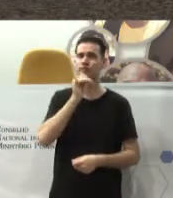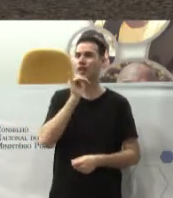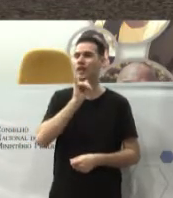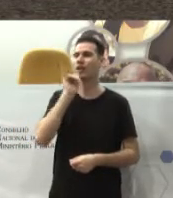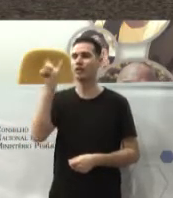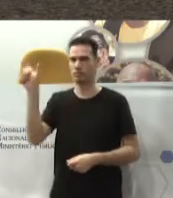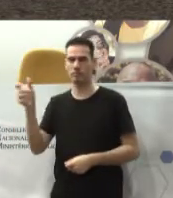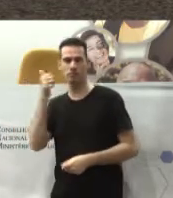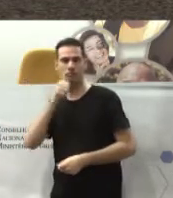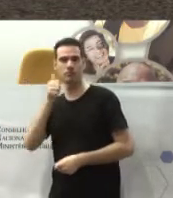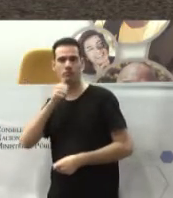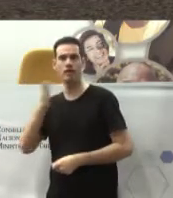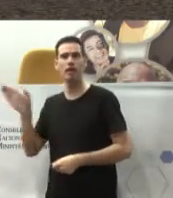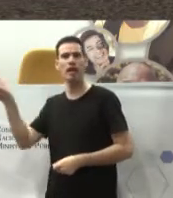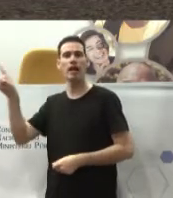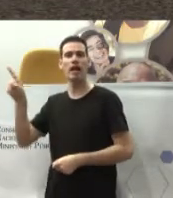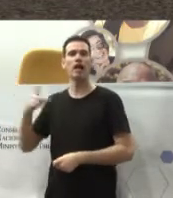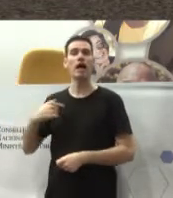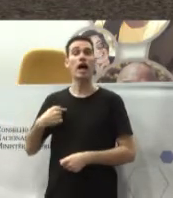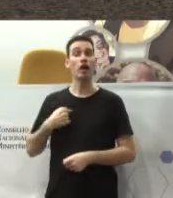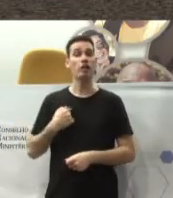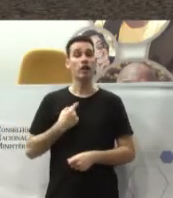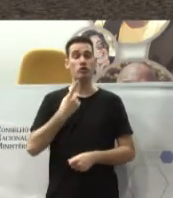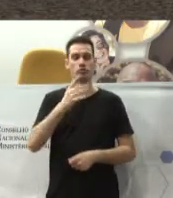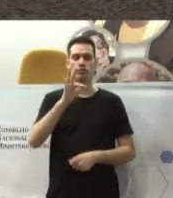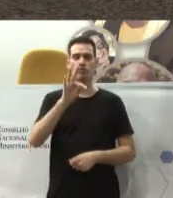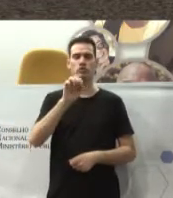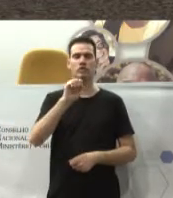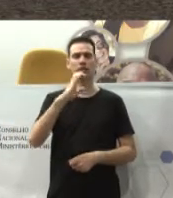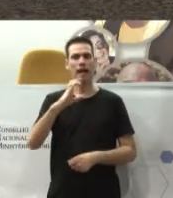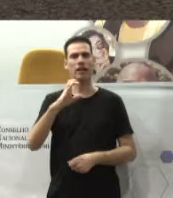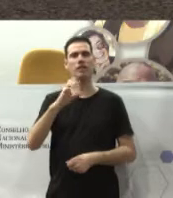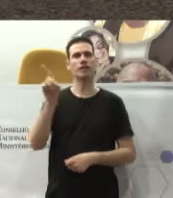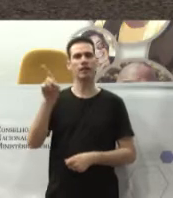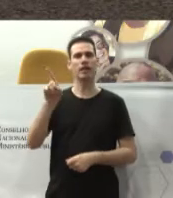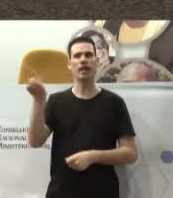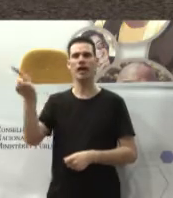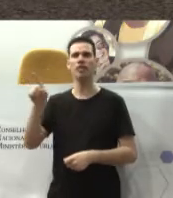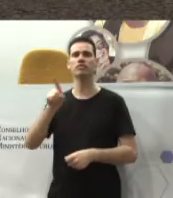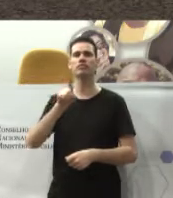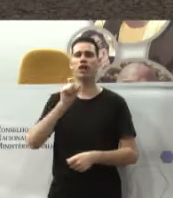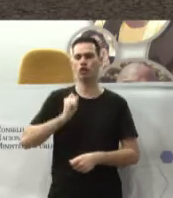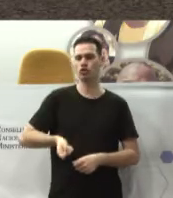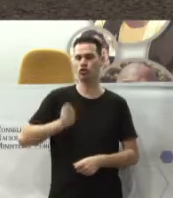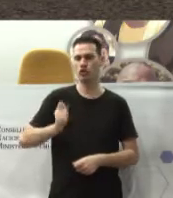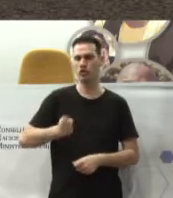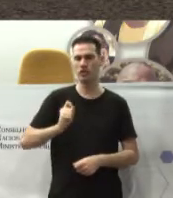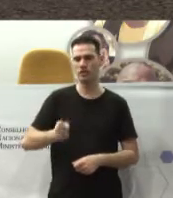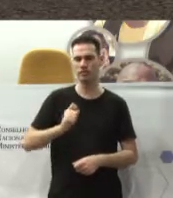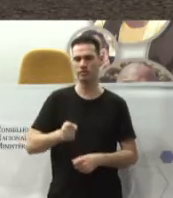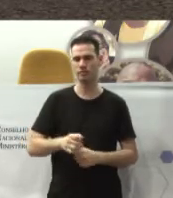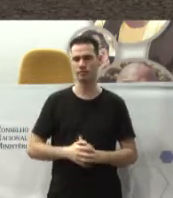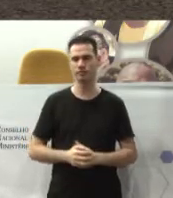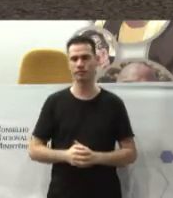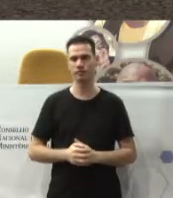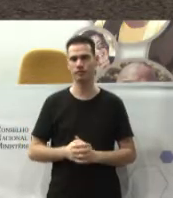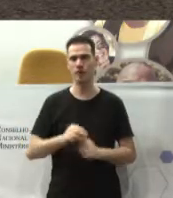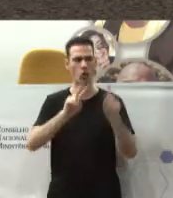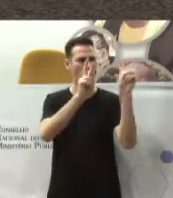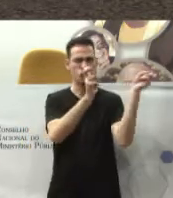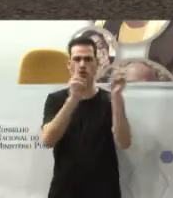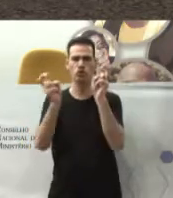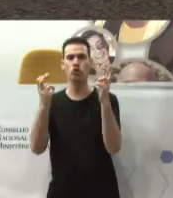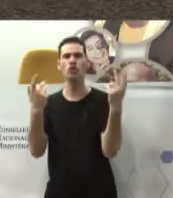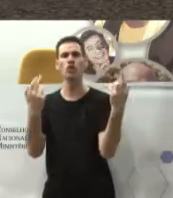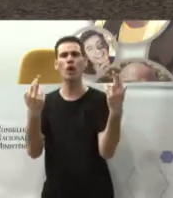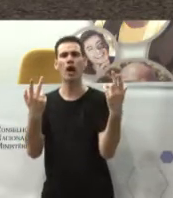colega do interior liga, olha, eu tenho um TAC em execução. O Ministério Público do Trabalho ajuizou uma ação na Justiça do Trabalho, no mesmo assunto, e